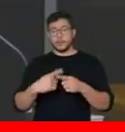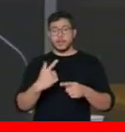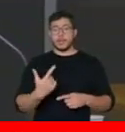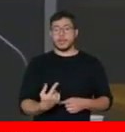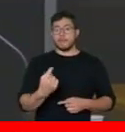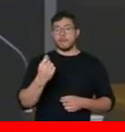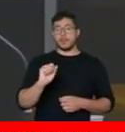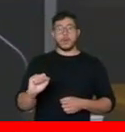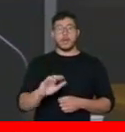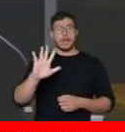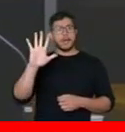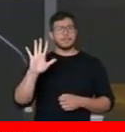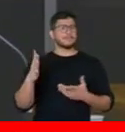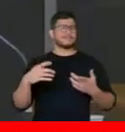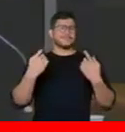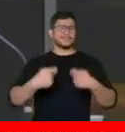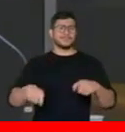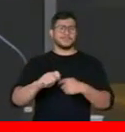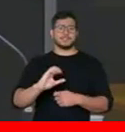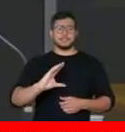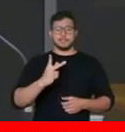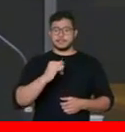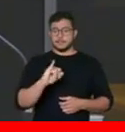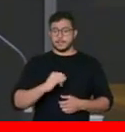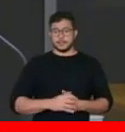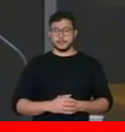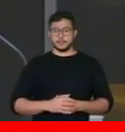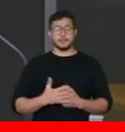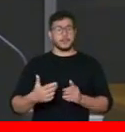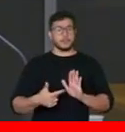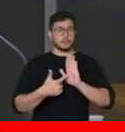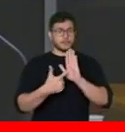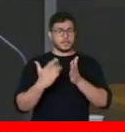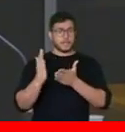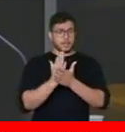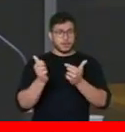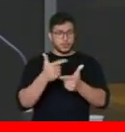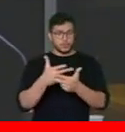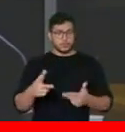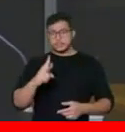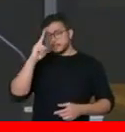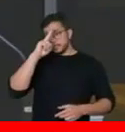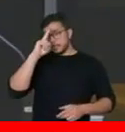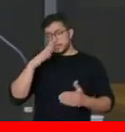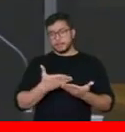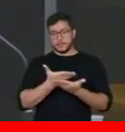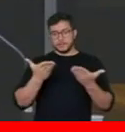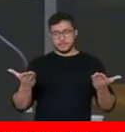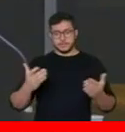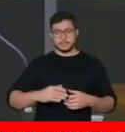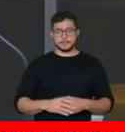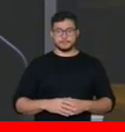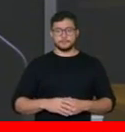altos. Não precisa de uma CPI. Eu vou dar alguns dados para refrescar a memória, não do Bolsonaro, mas